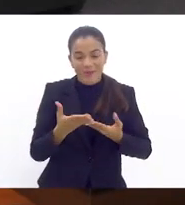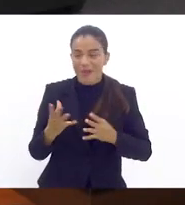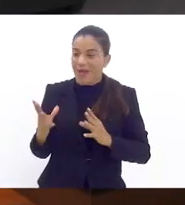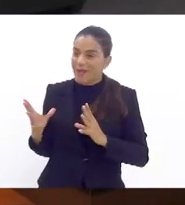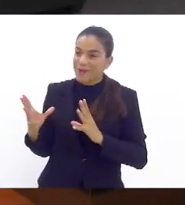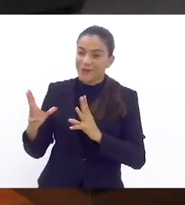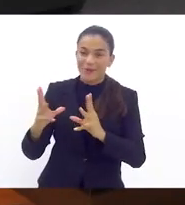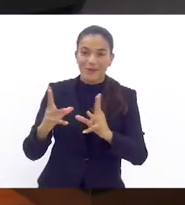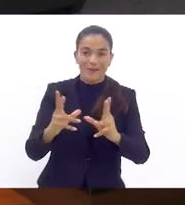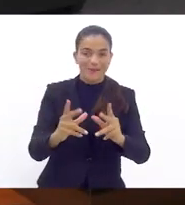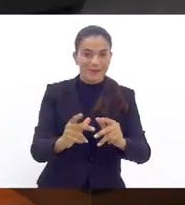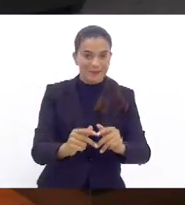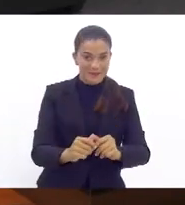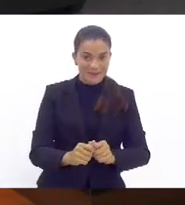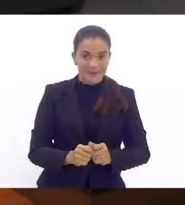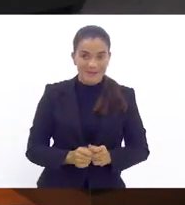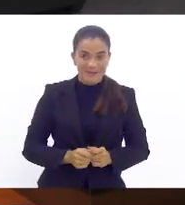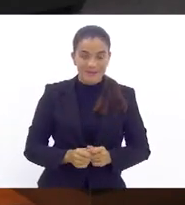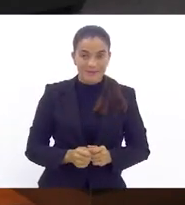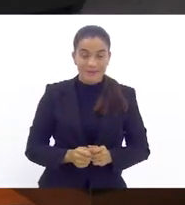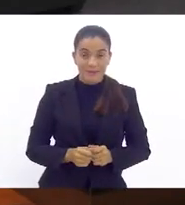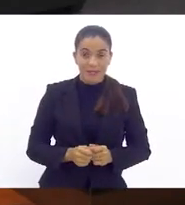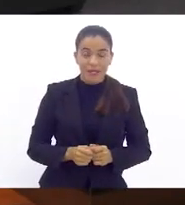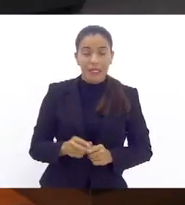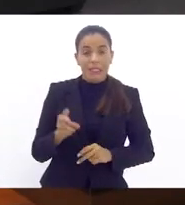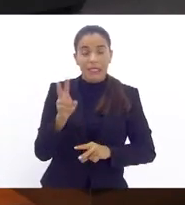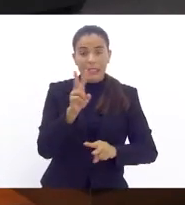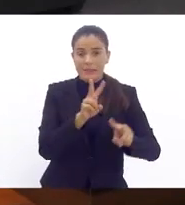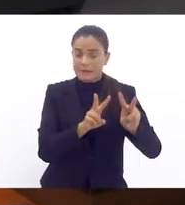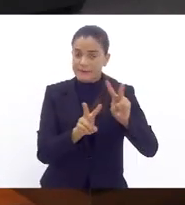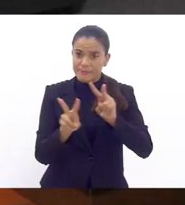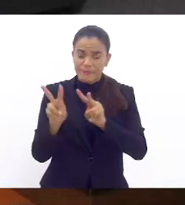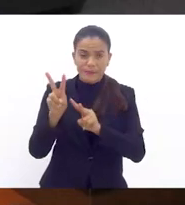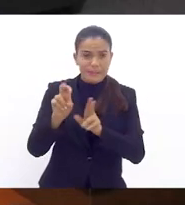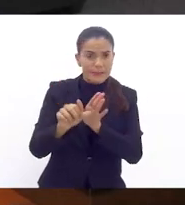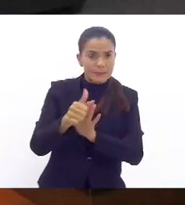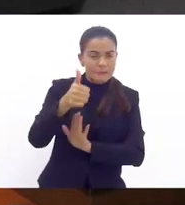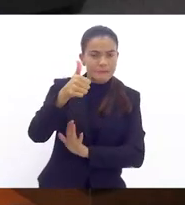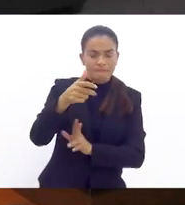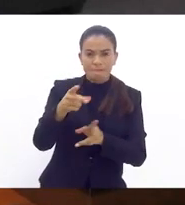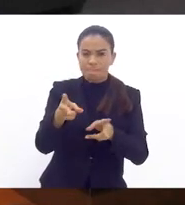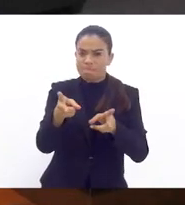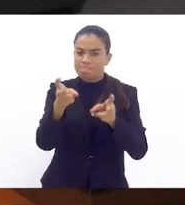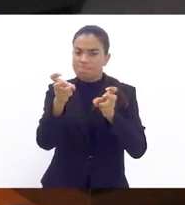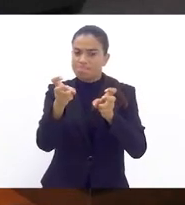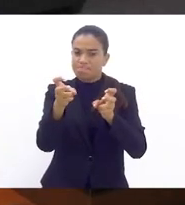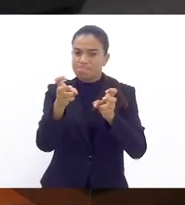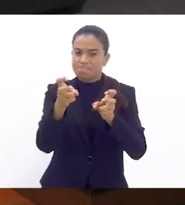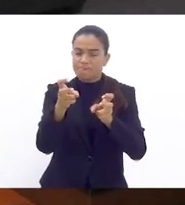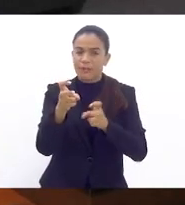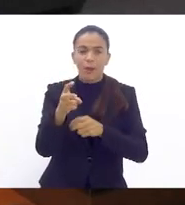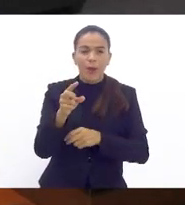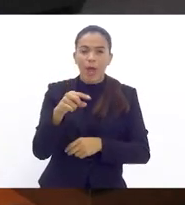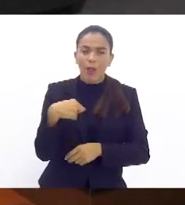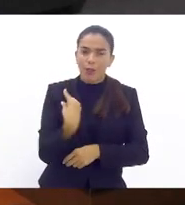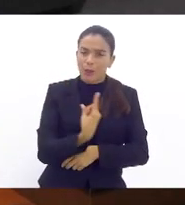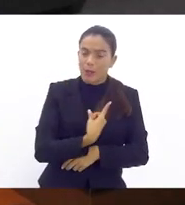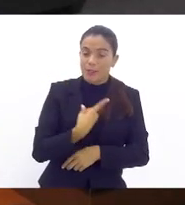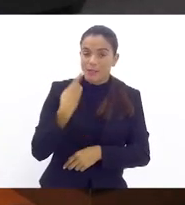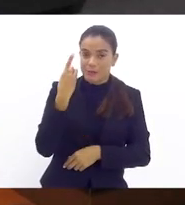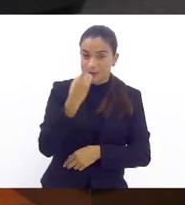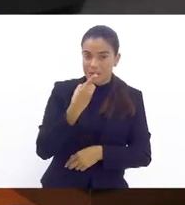E a visão primária da audiência pública é trazer a nós,